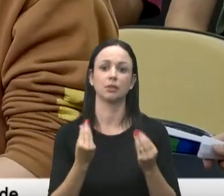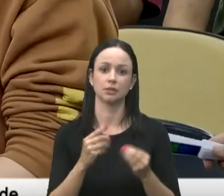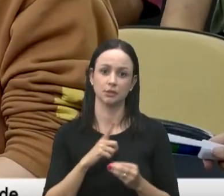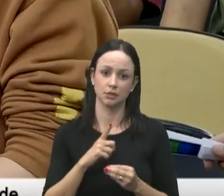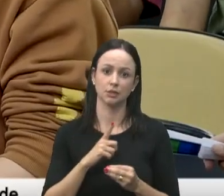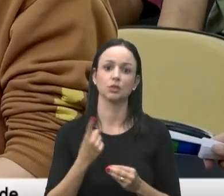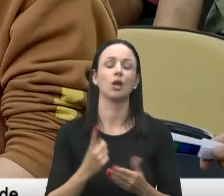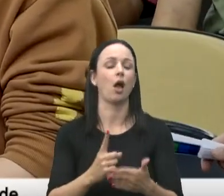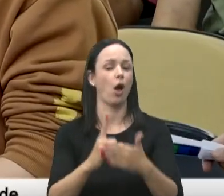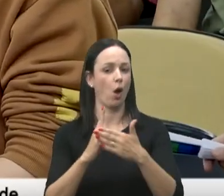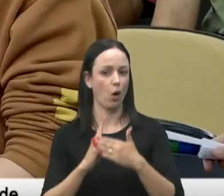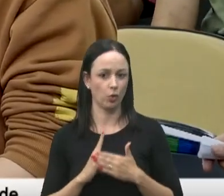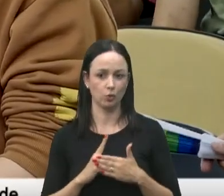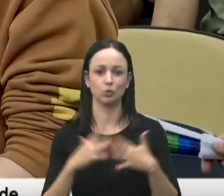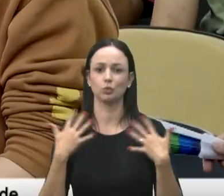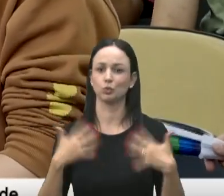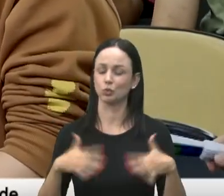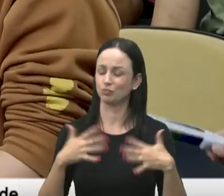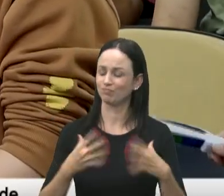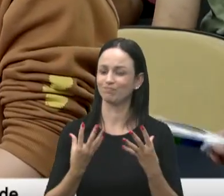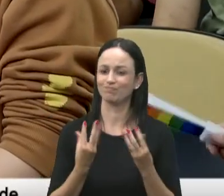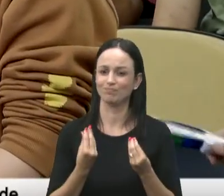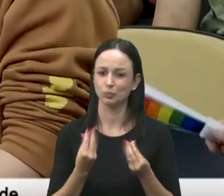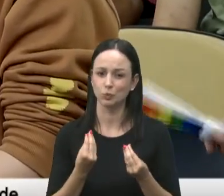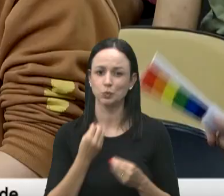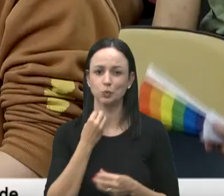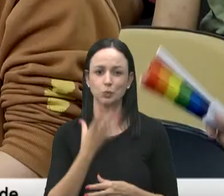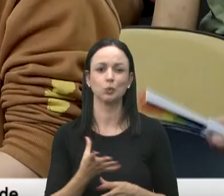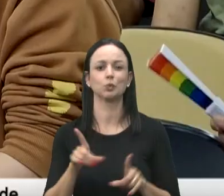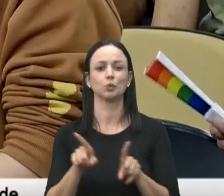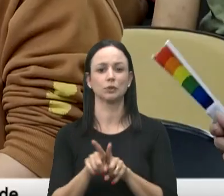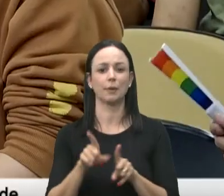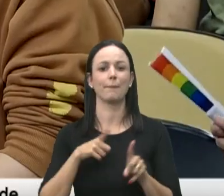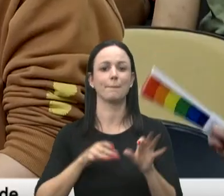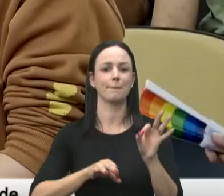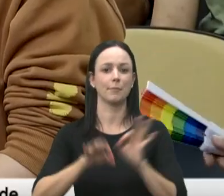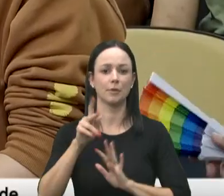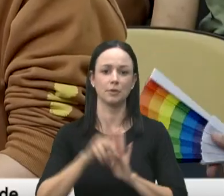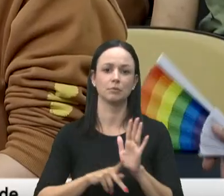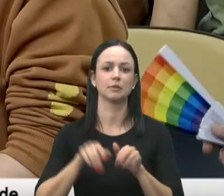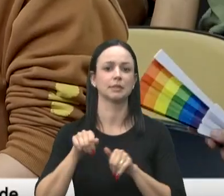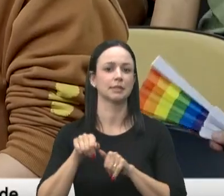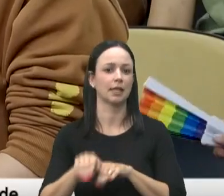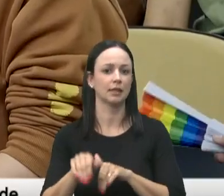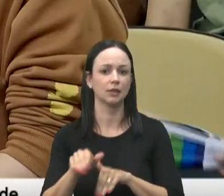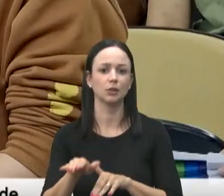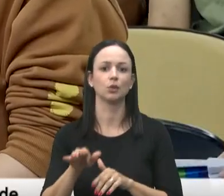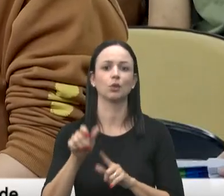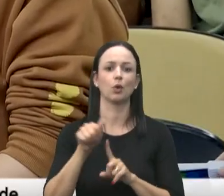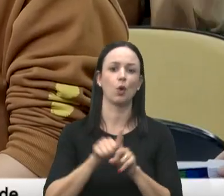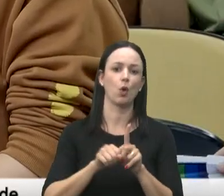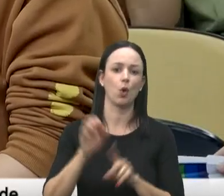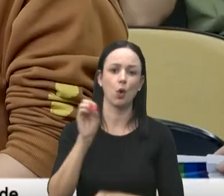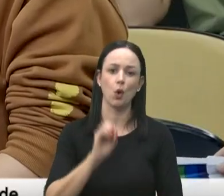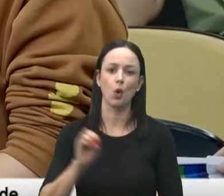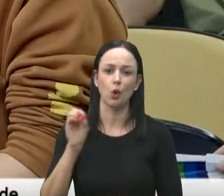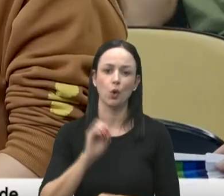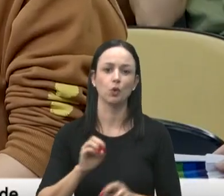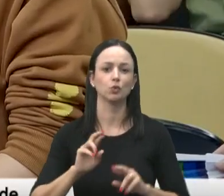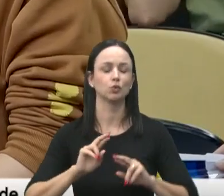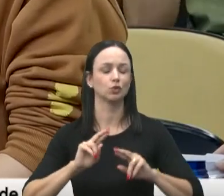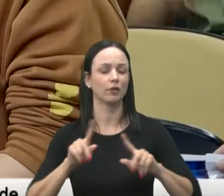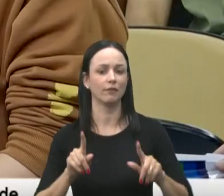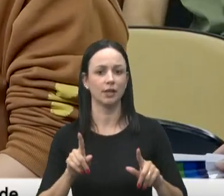um acolhimento surreal, que assim, há projetos em setembro, em outubro, em meses